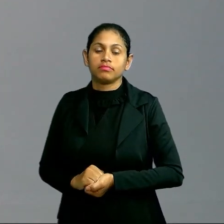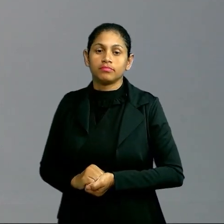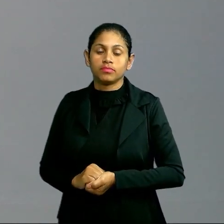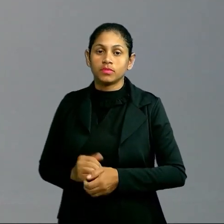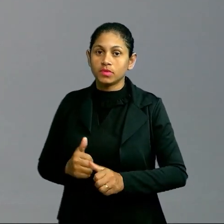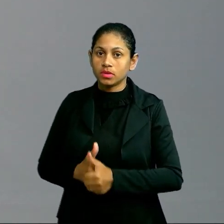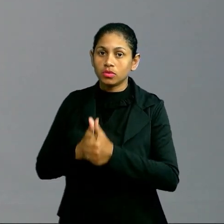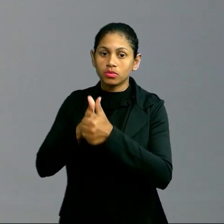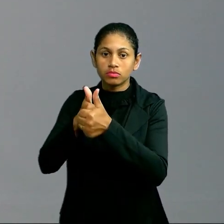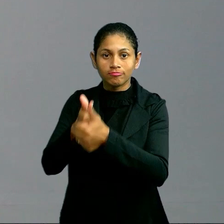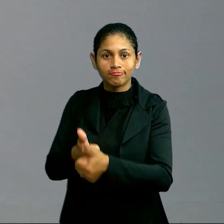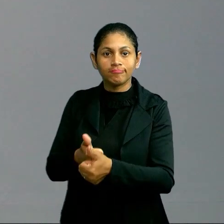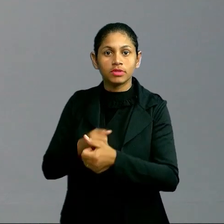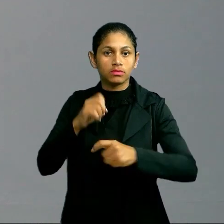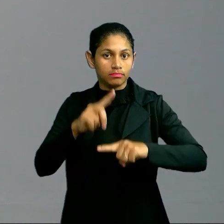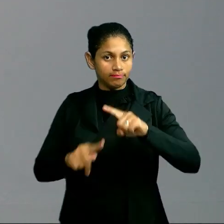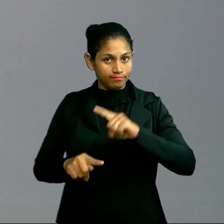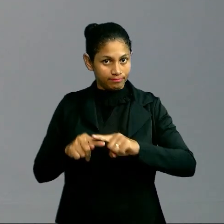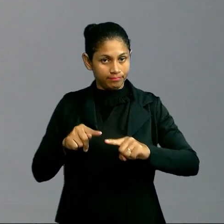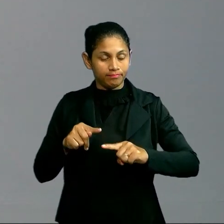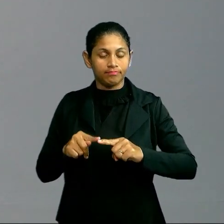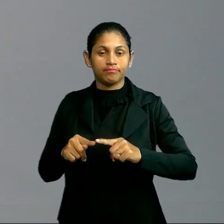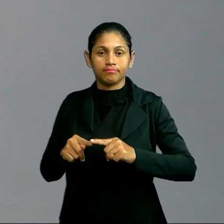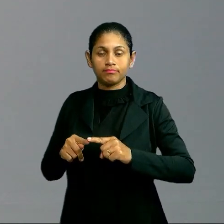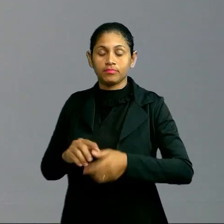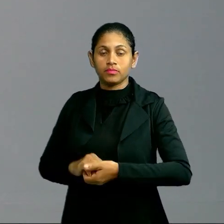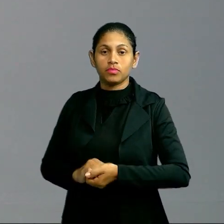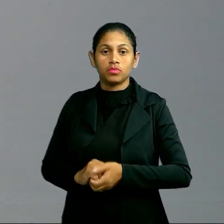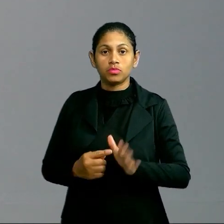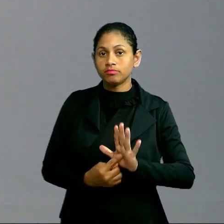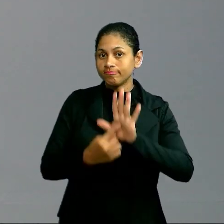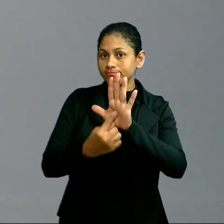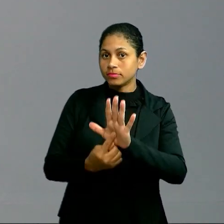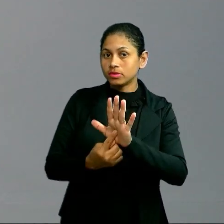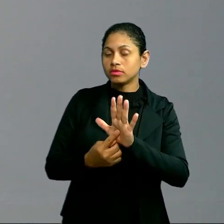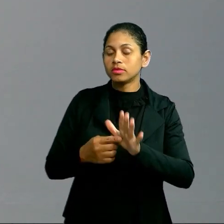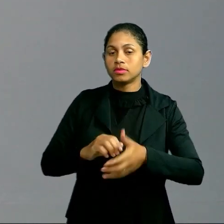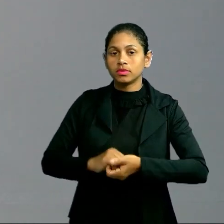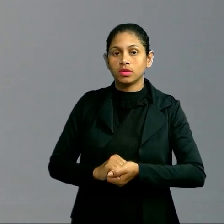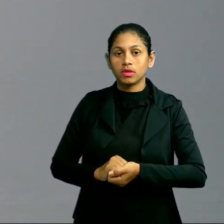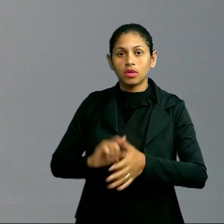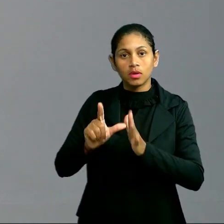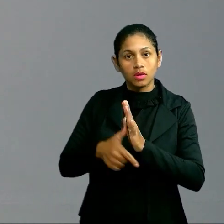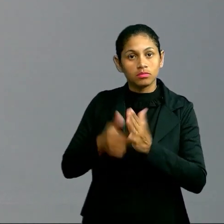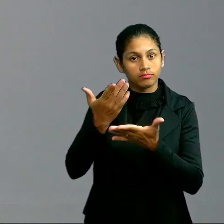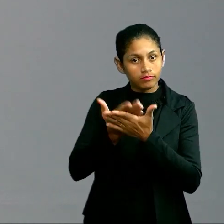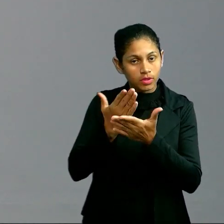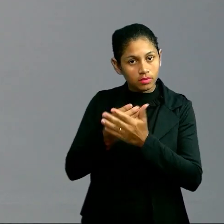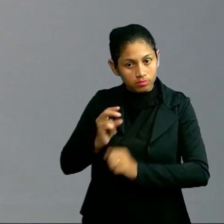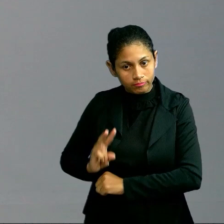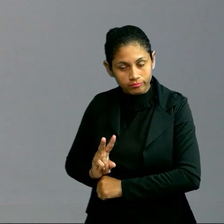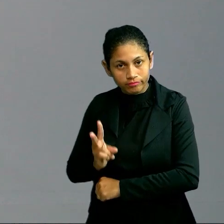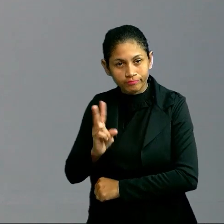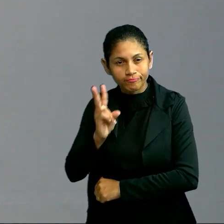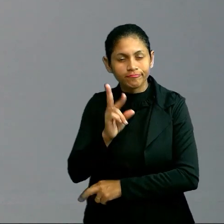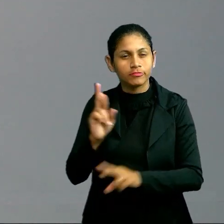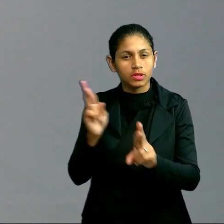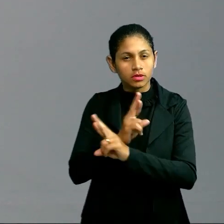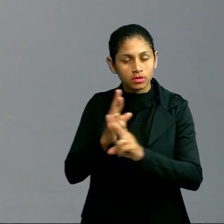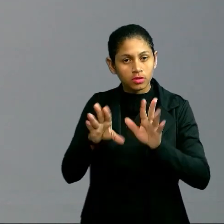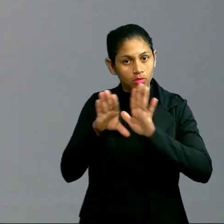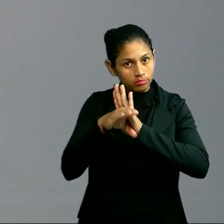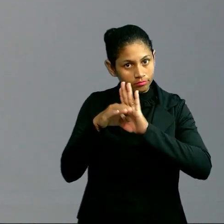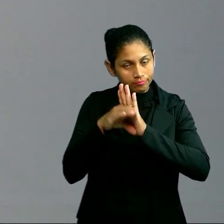acompanhe nossos materiais, os quais estão sendo disponibilizados para você e na próxima aula vamos dar continuidade a respeito de